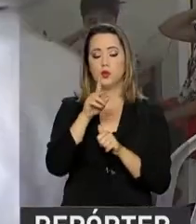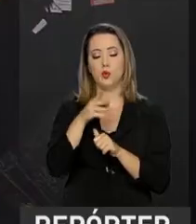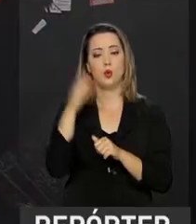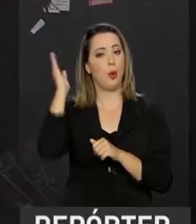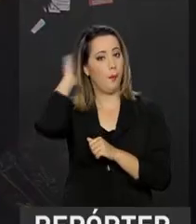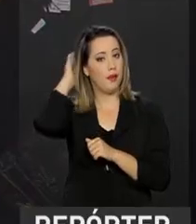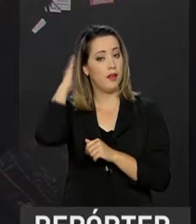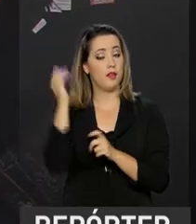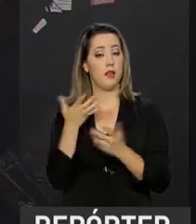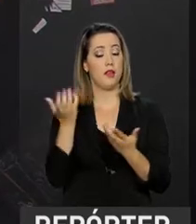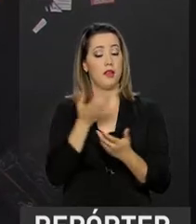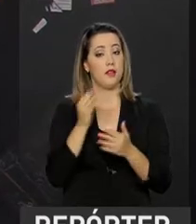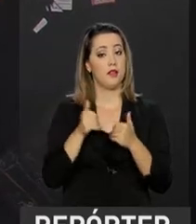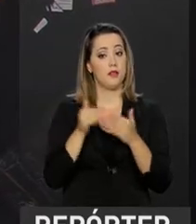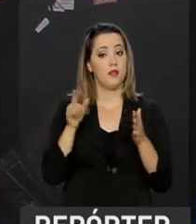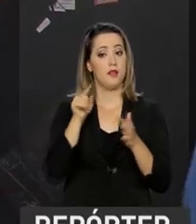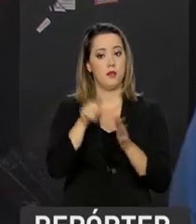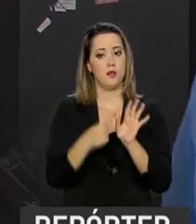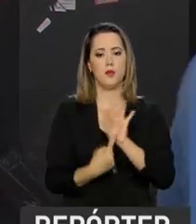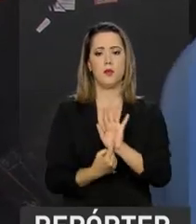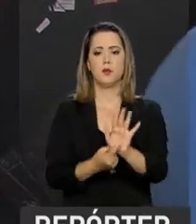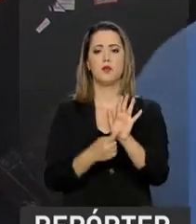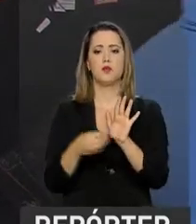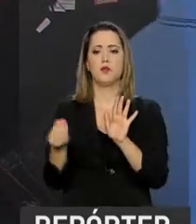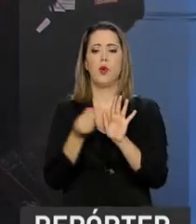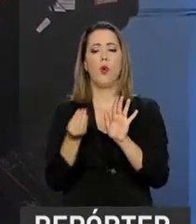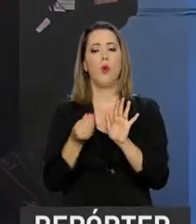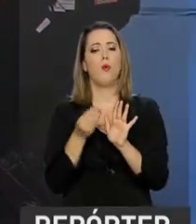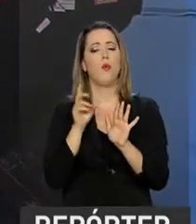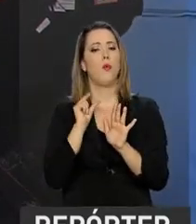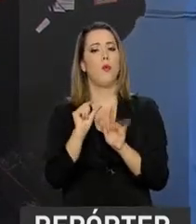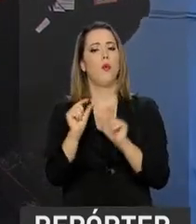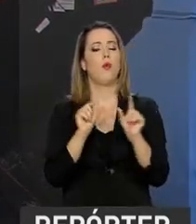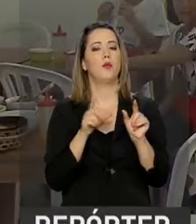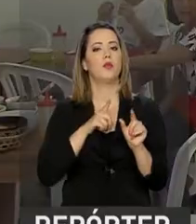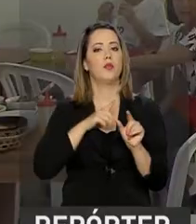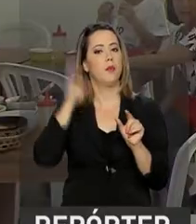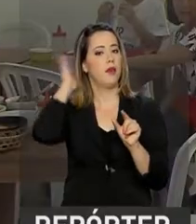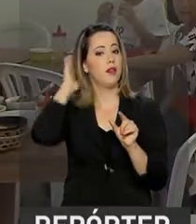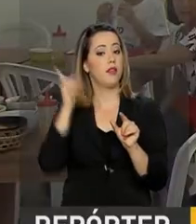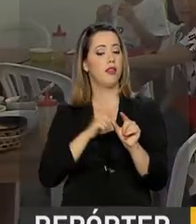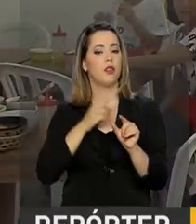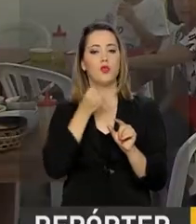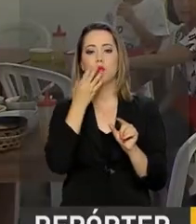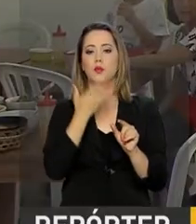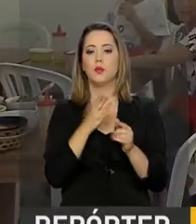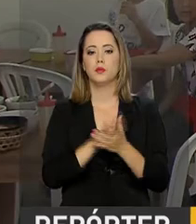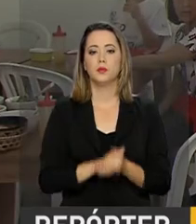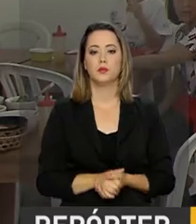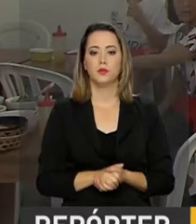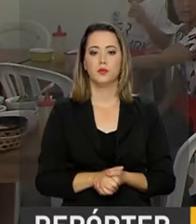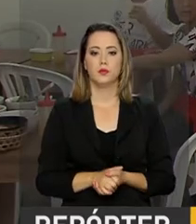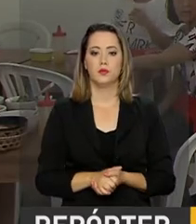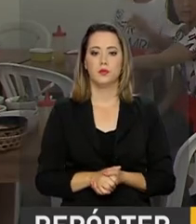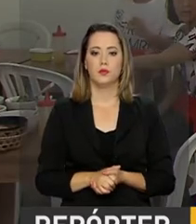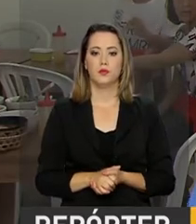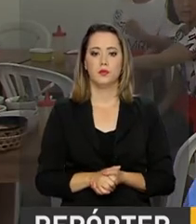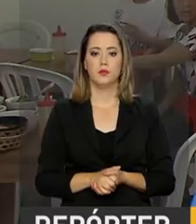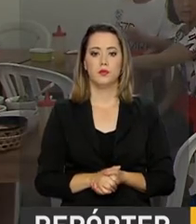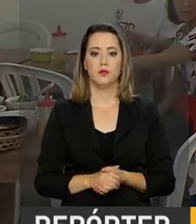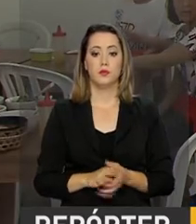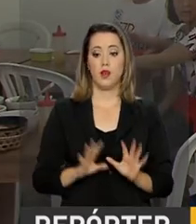pra apresentar aos brasilienses um pouco do que o pará tem de bom a coisa se muito pouco